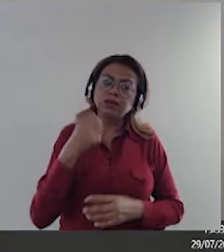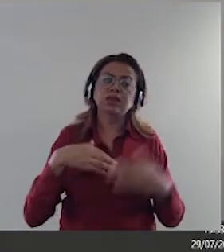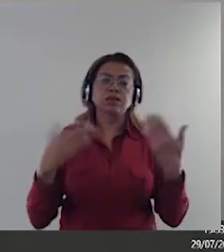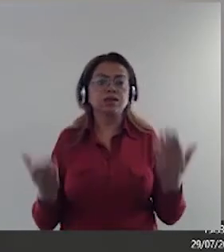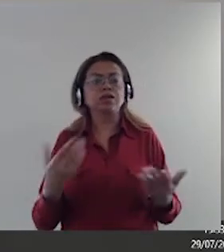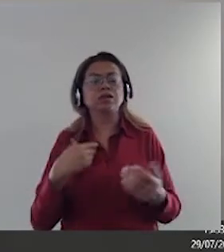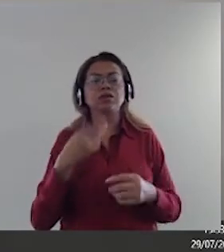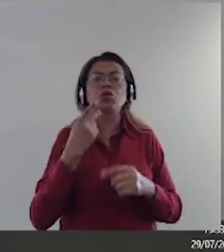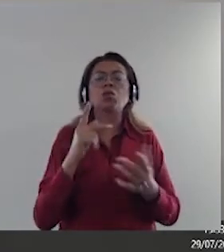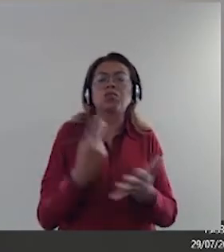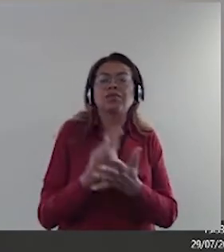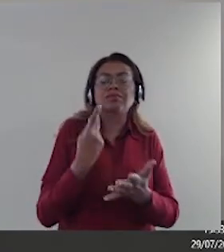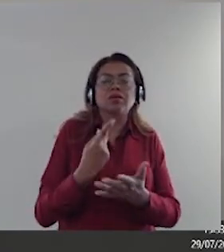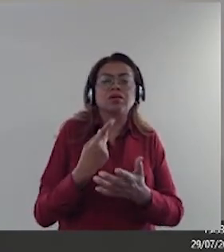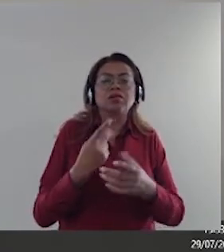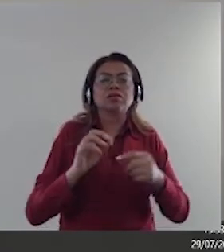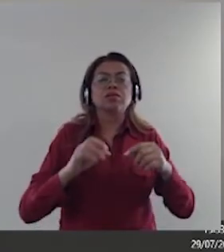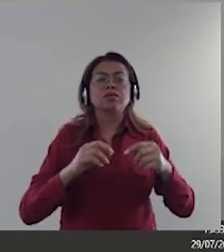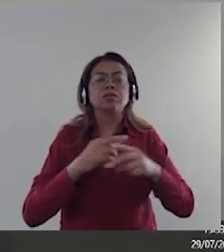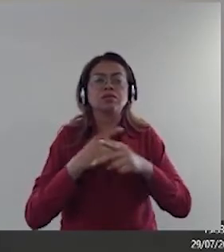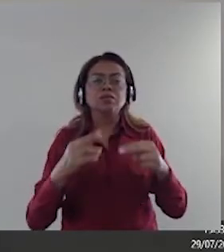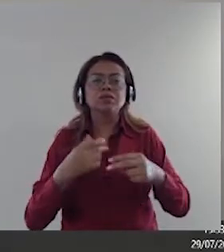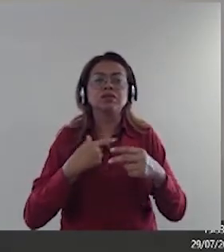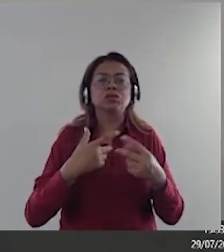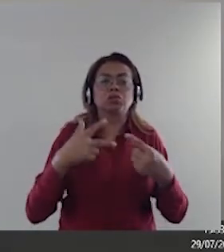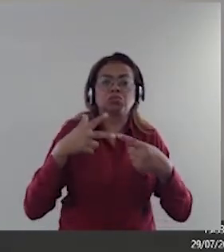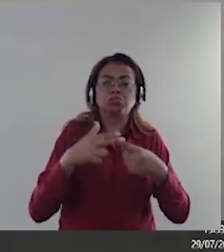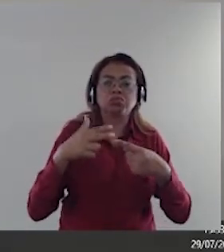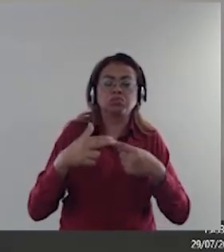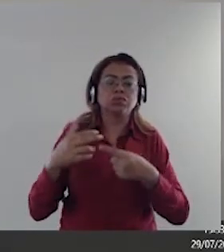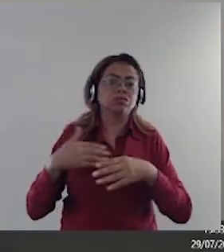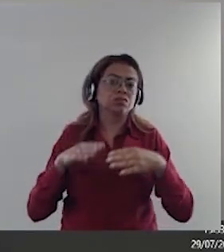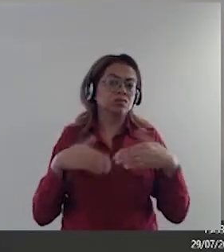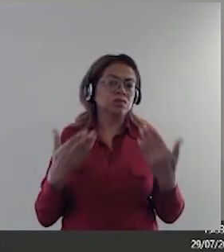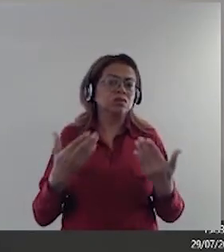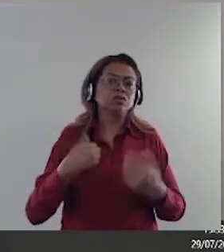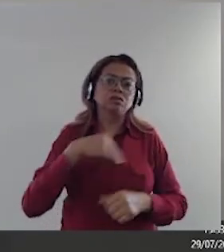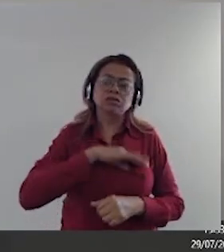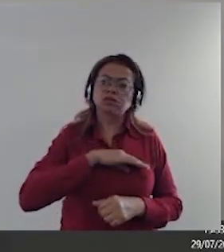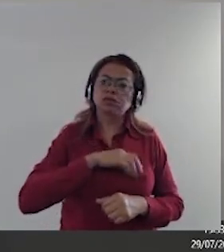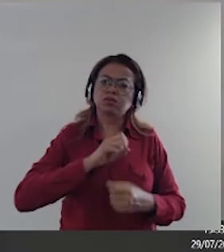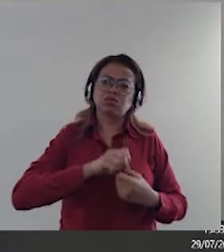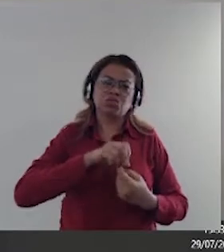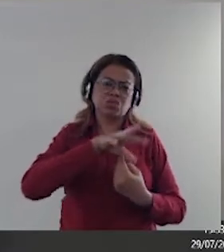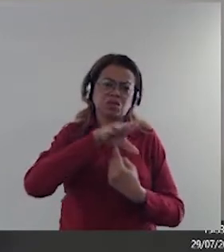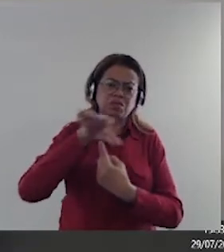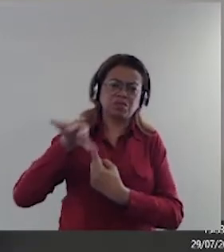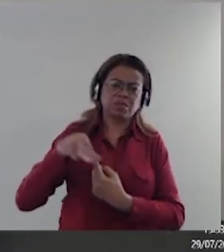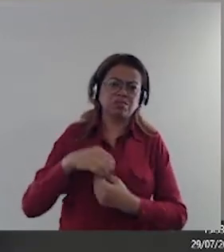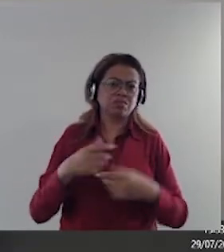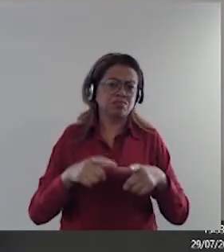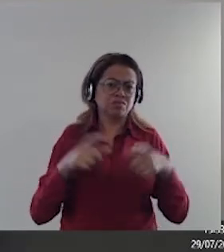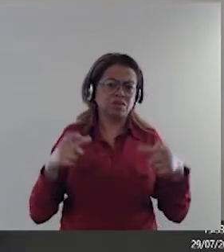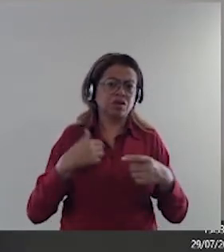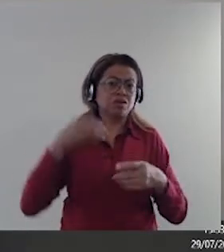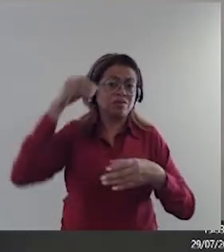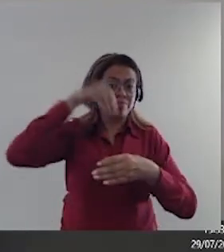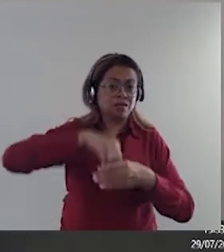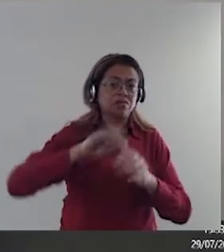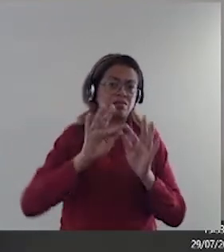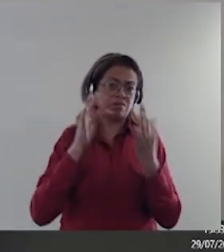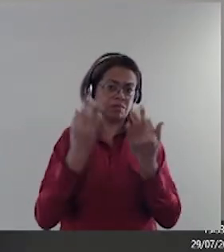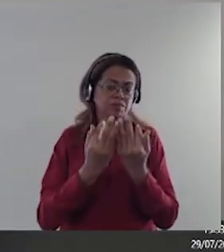esse fato ocasionou algumas rupturas que são importantes, inclusive com reflexos muito grandes dentro da família.